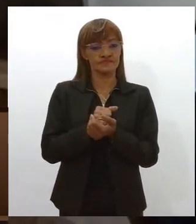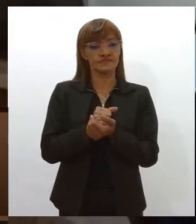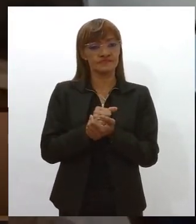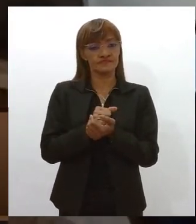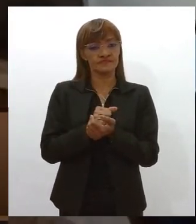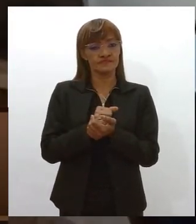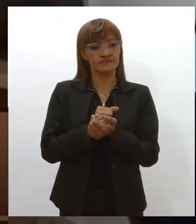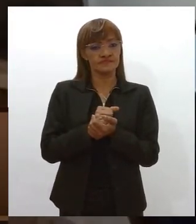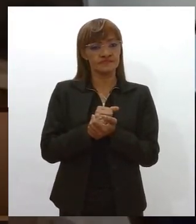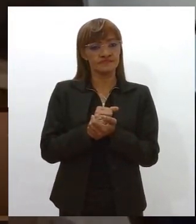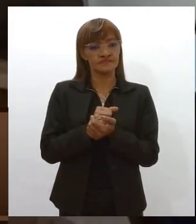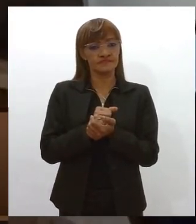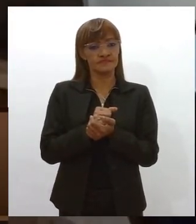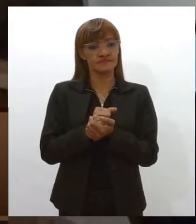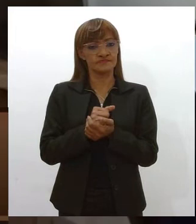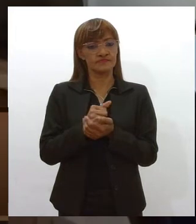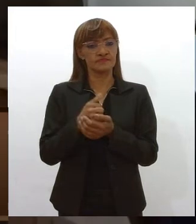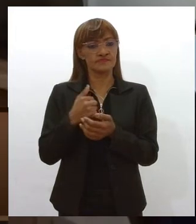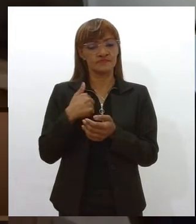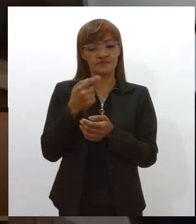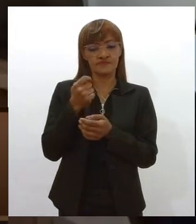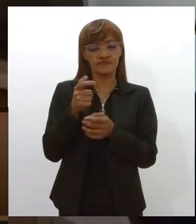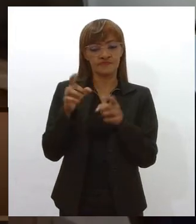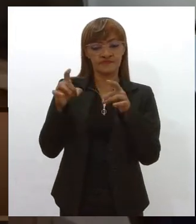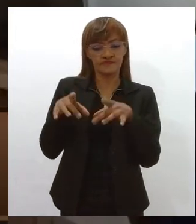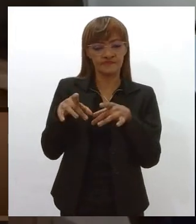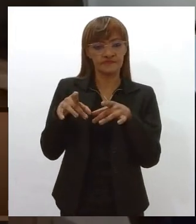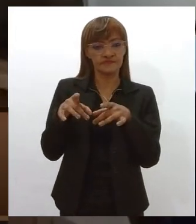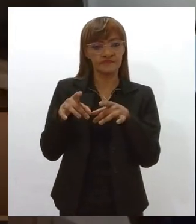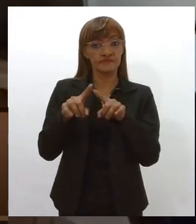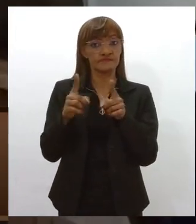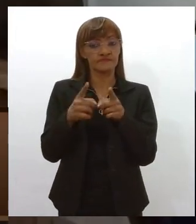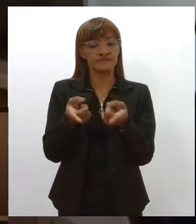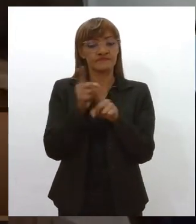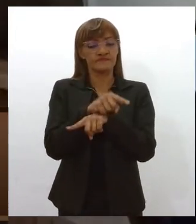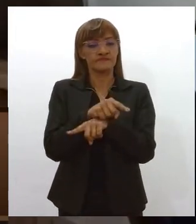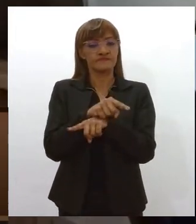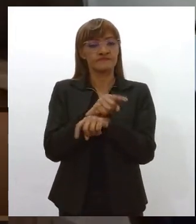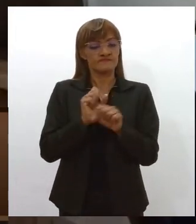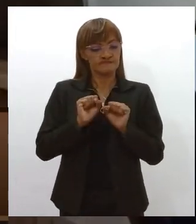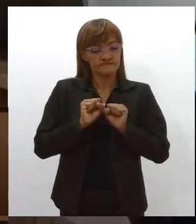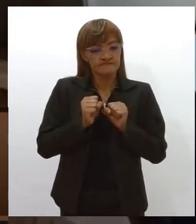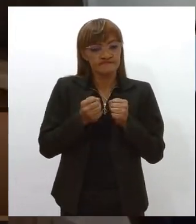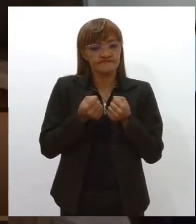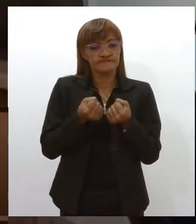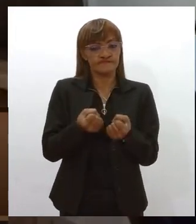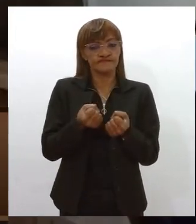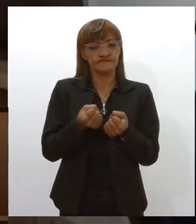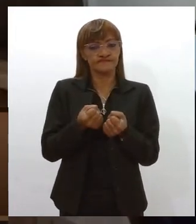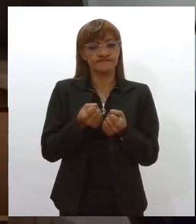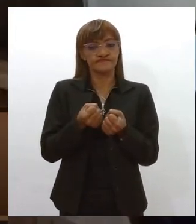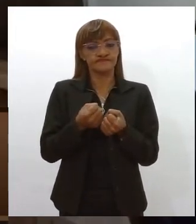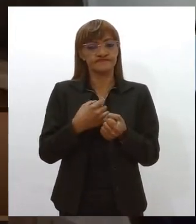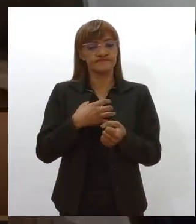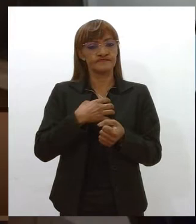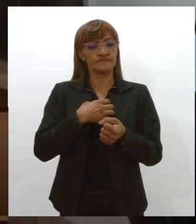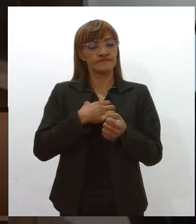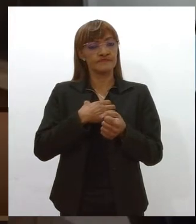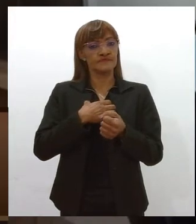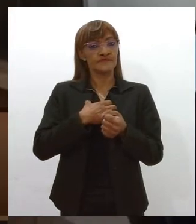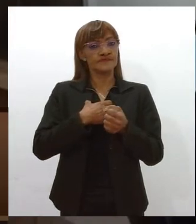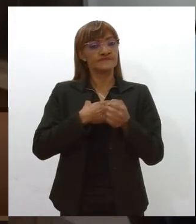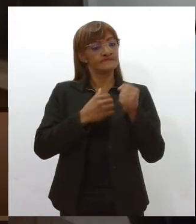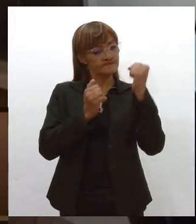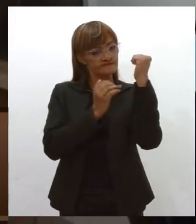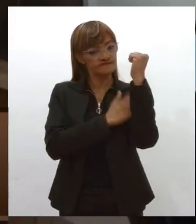eu desistisse. E eu disse, eu não desisto. Muito pelo contrário, isso me torna mais forte. Eu acredito que a gente, com diálogo, a